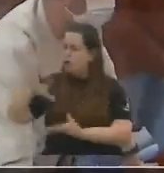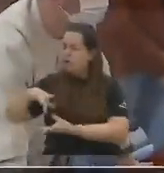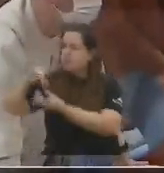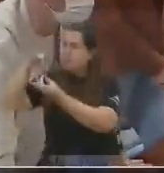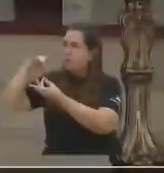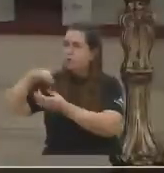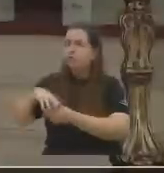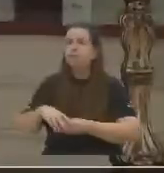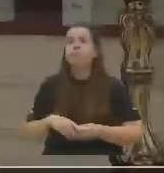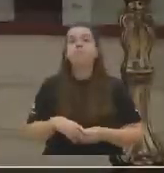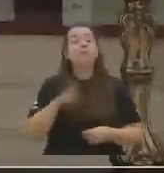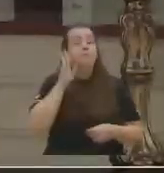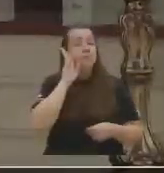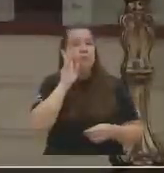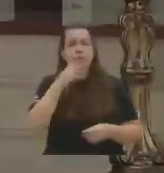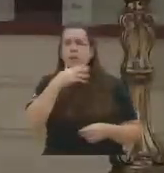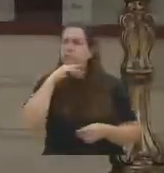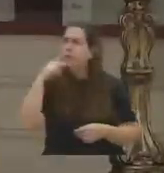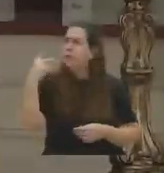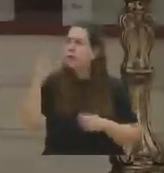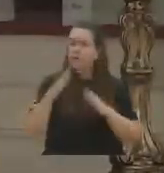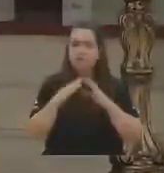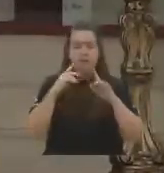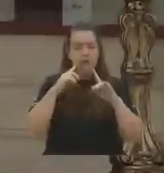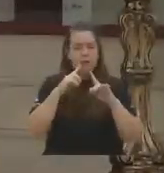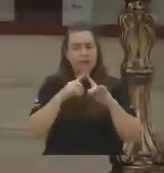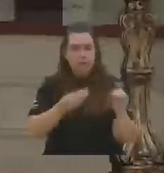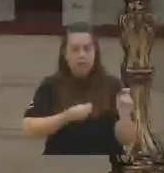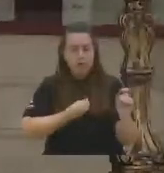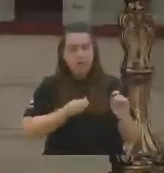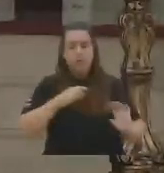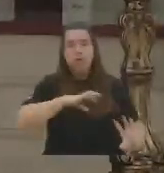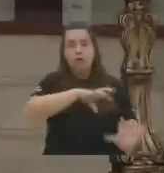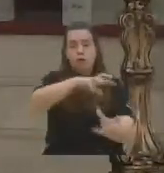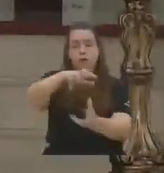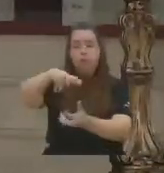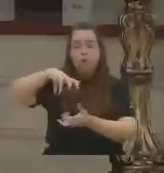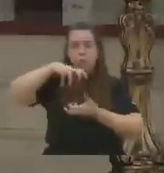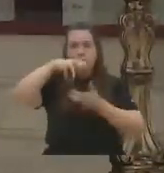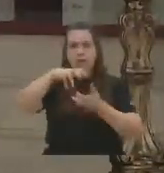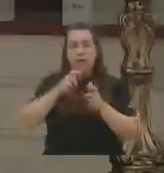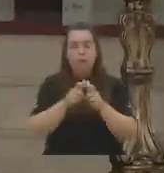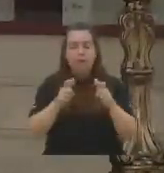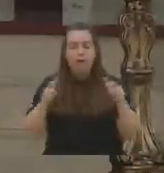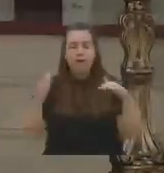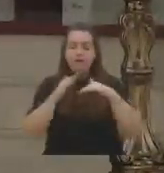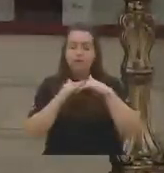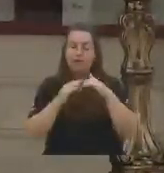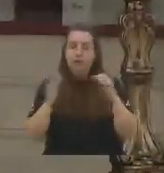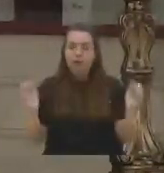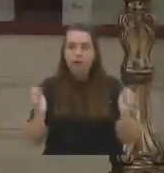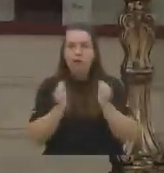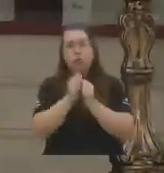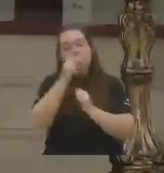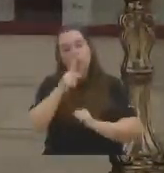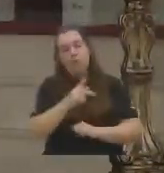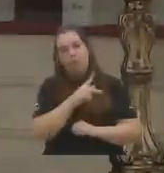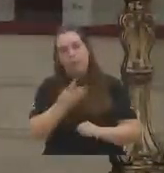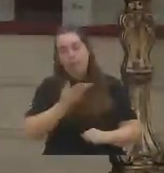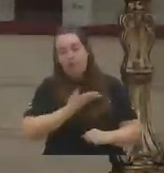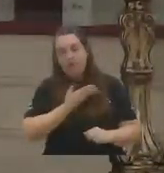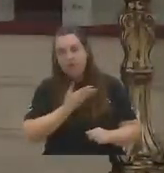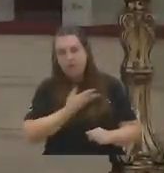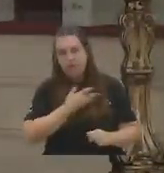só Espírito. Lembrai-vos, ó Pai, da vossa Igreja, que se faz presente pelo mundo inteiro, que ela cresça na caridade com o Papa